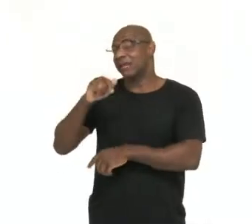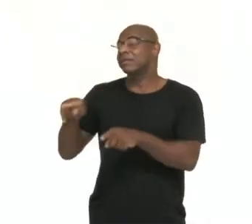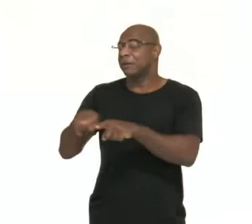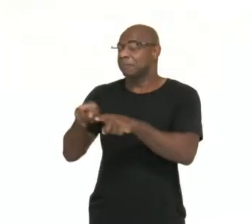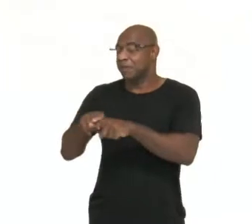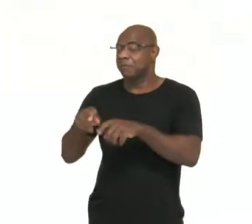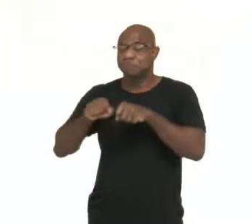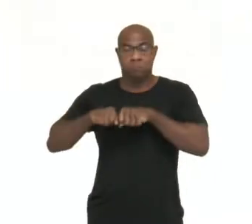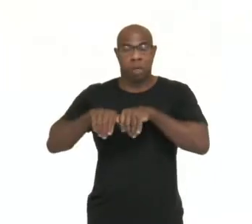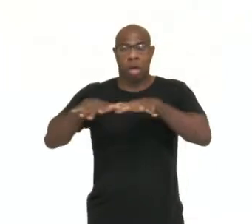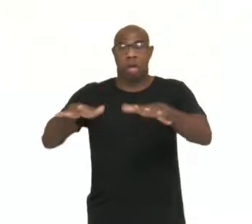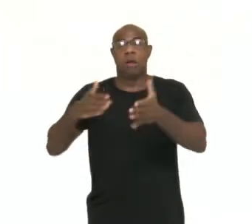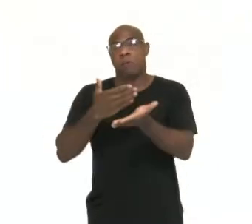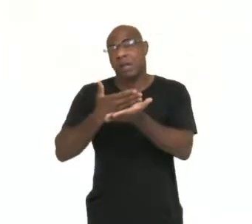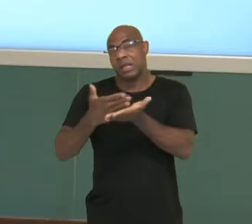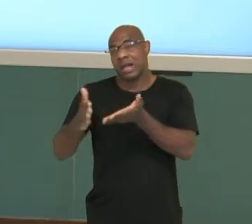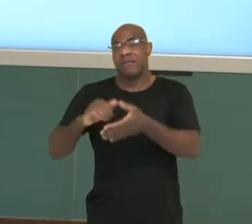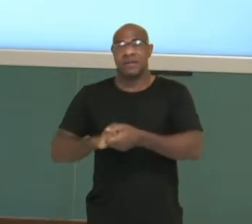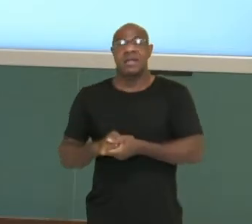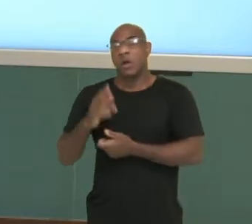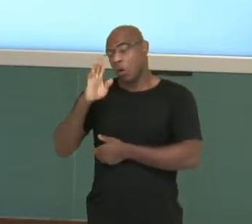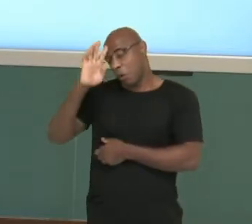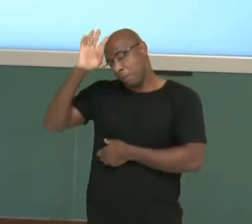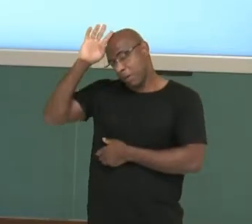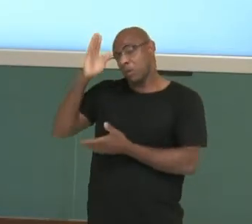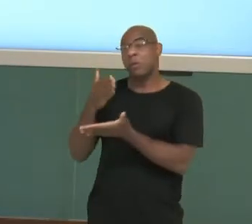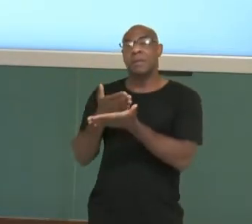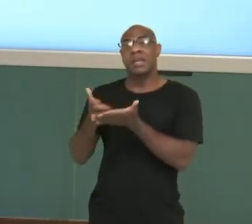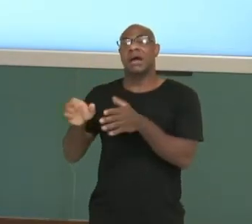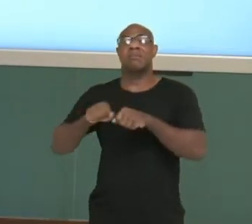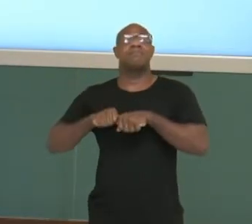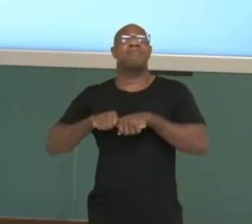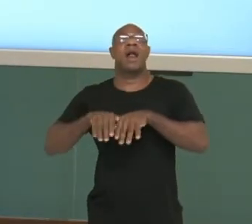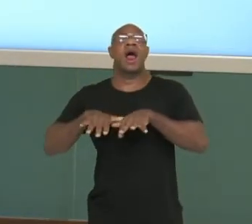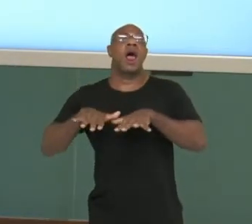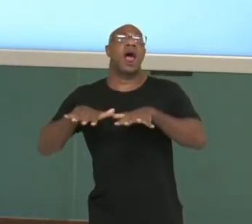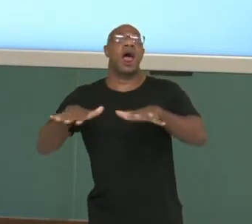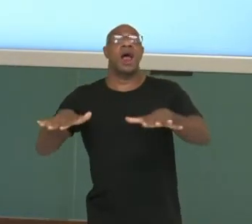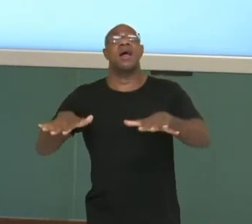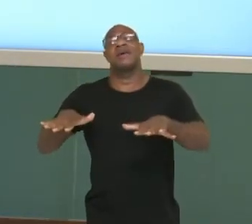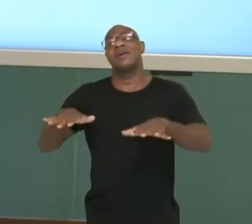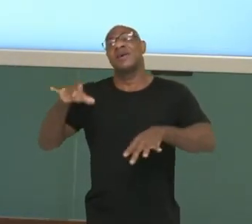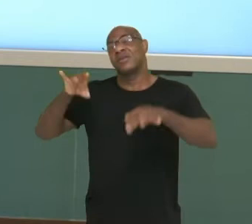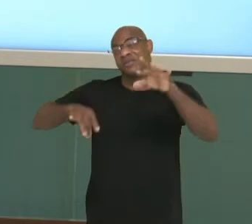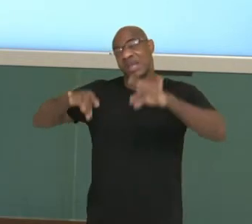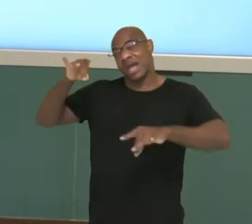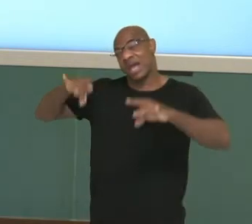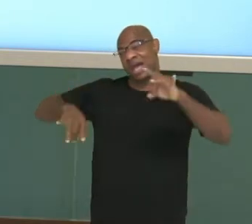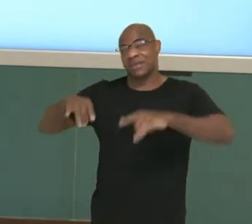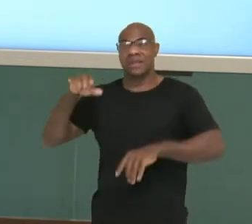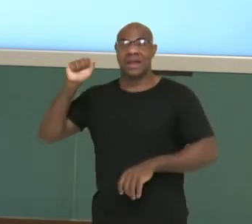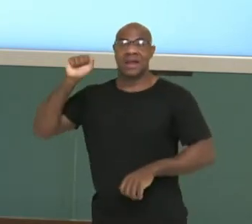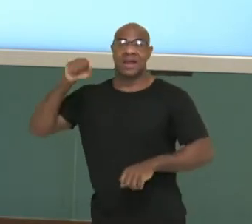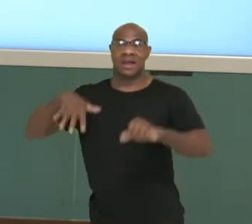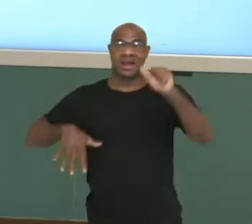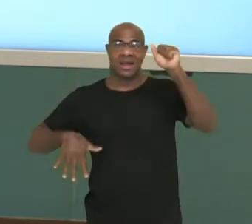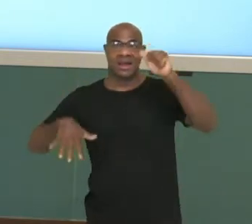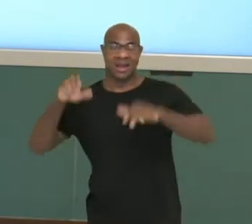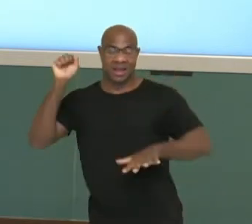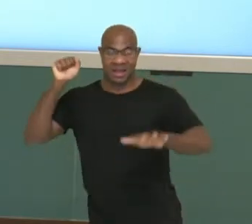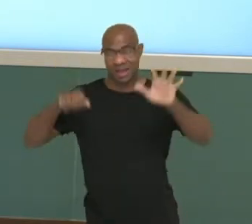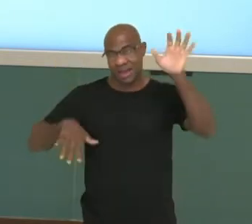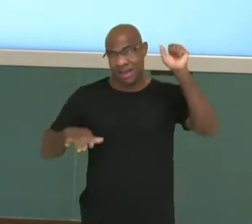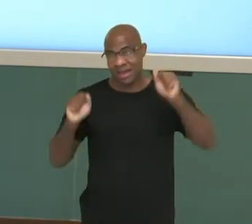os romanos. Então ali começou a se expandir o teatro da mímica, né? Então ele saiu, né,